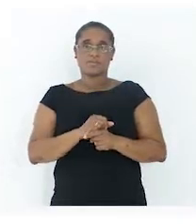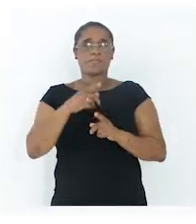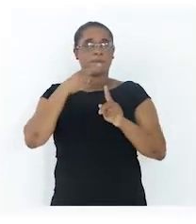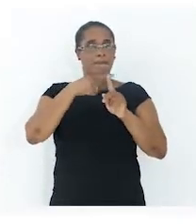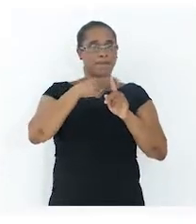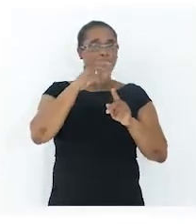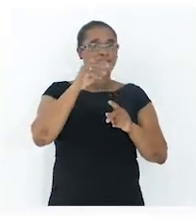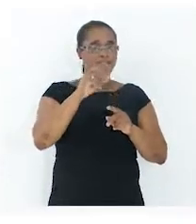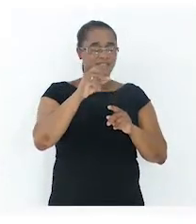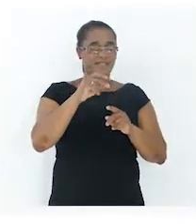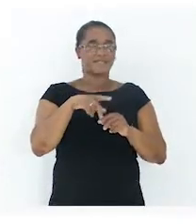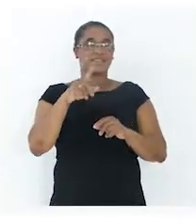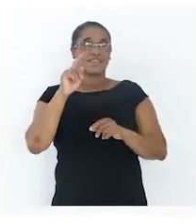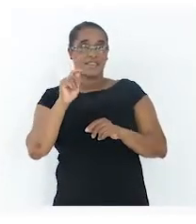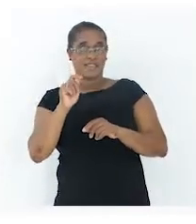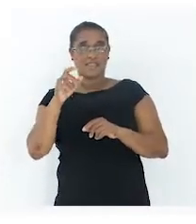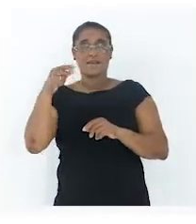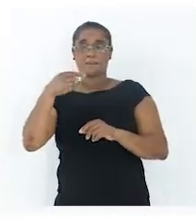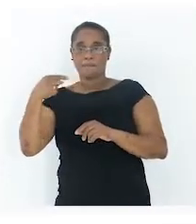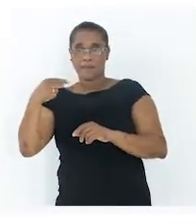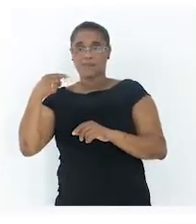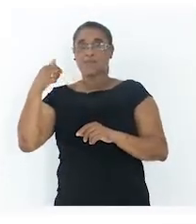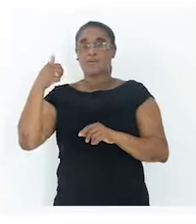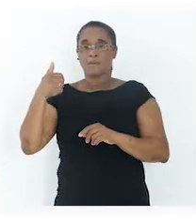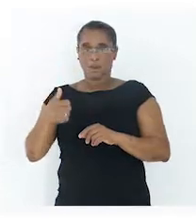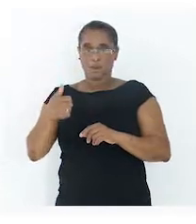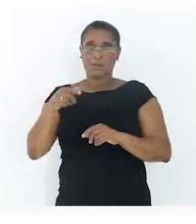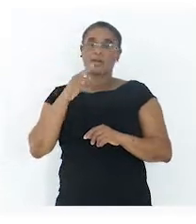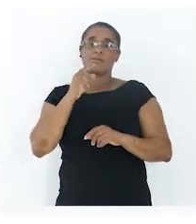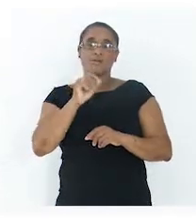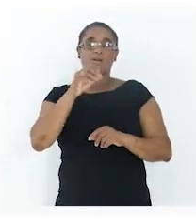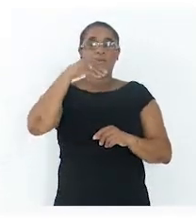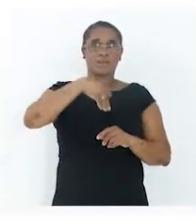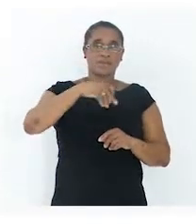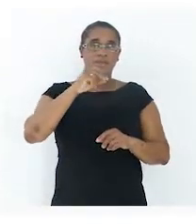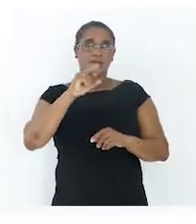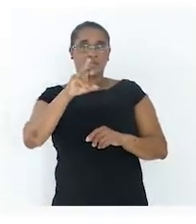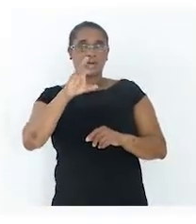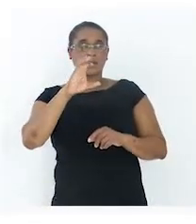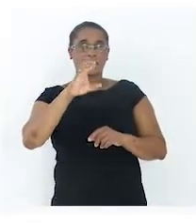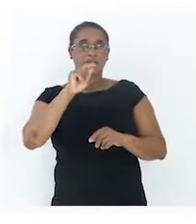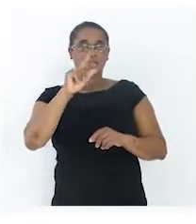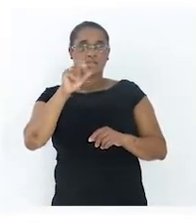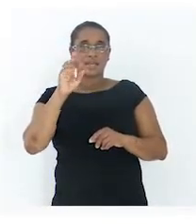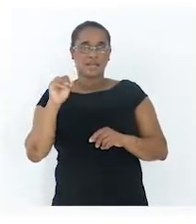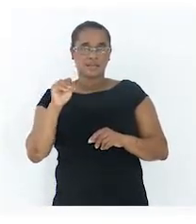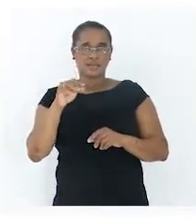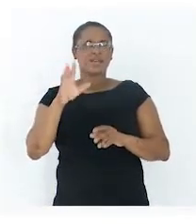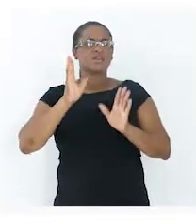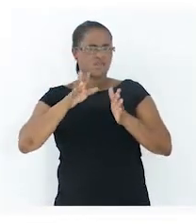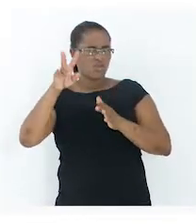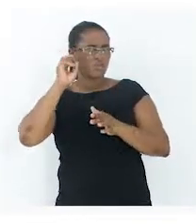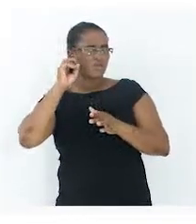mais A e menos B são chamados de parcelas. Já ouviram falar desse termo?